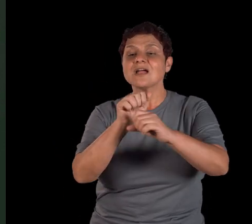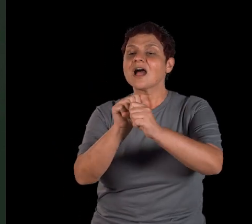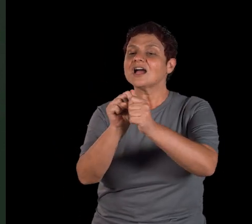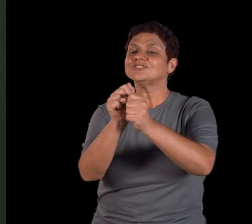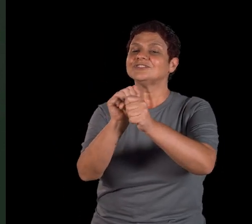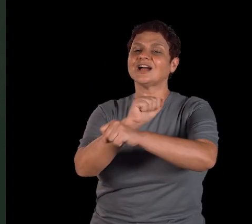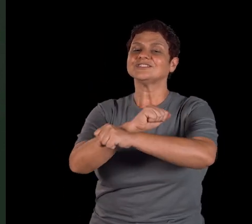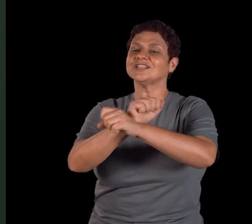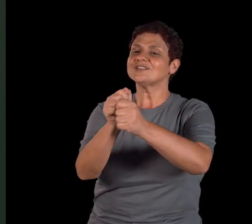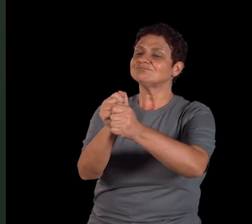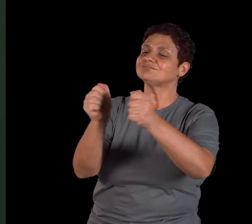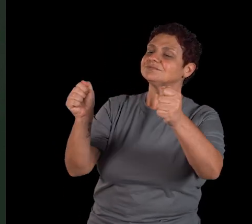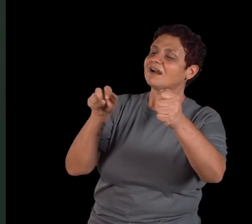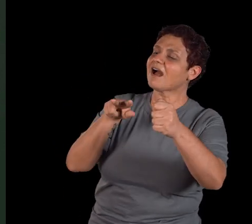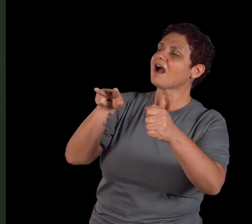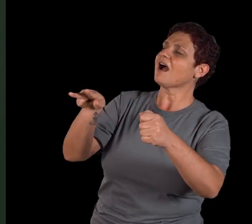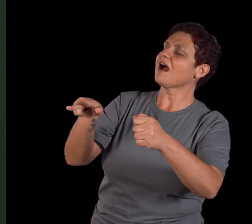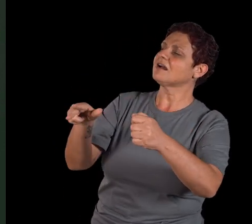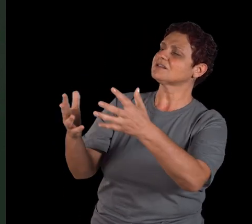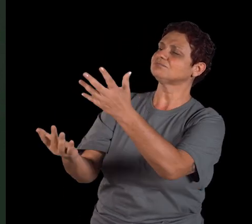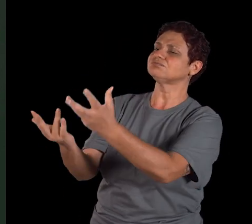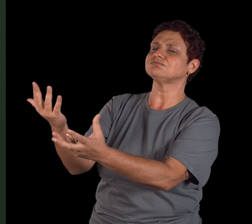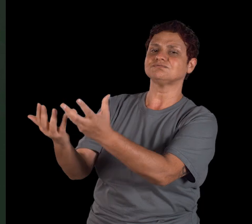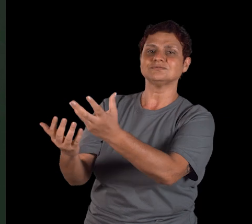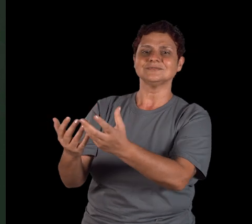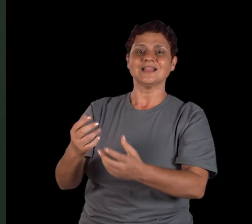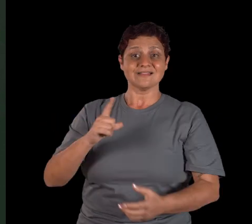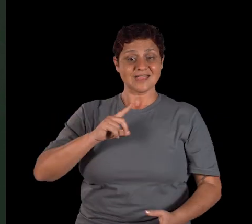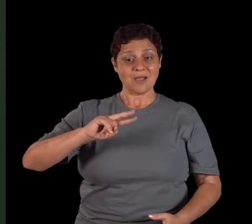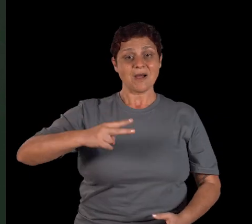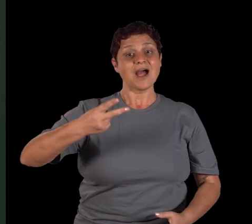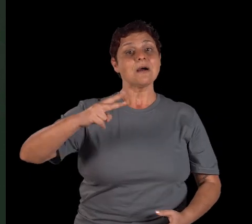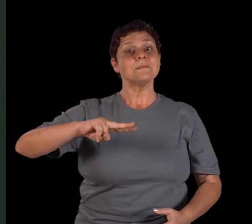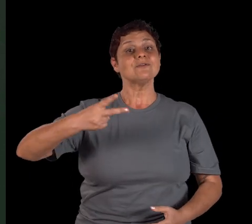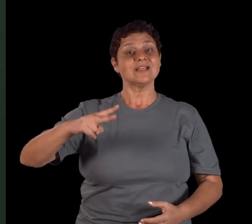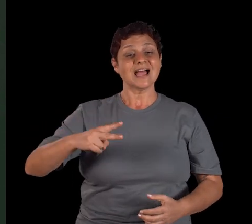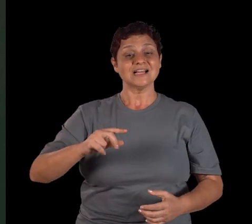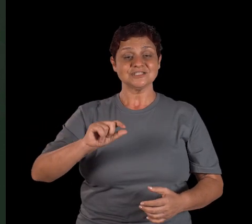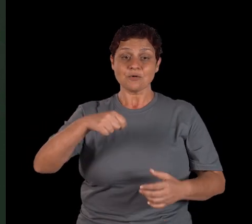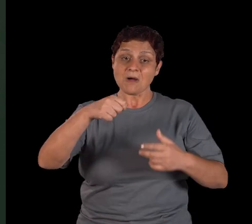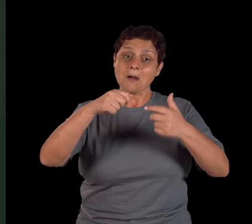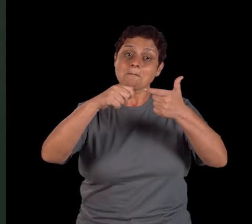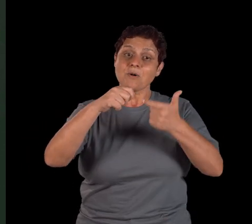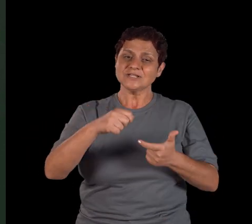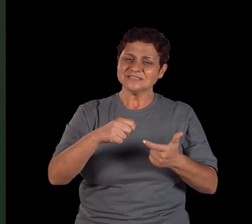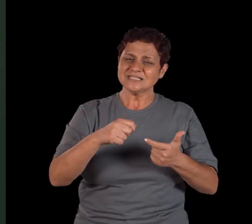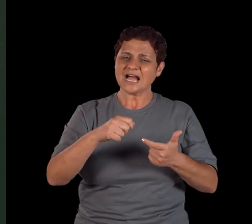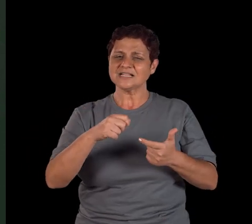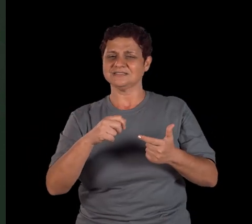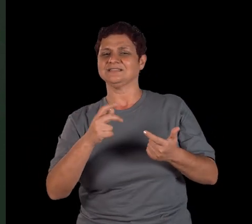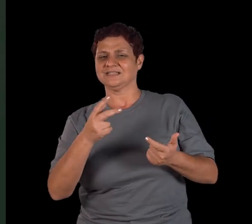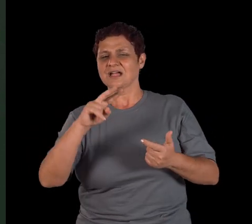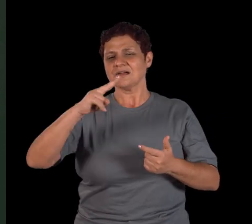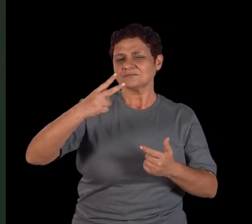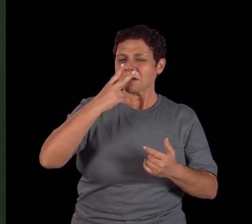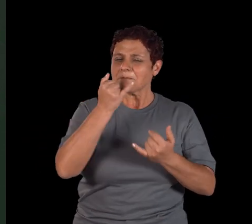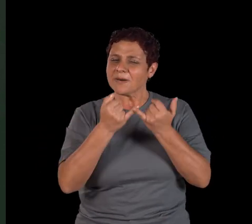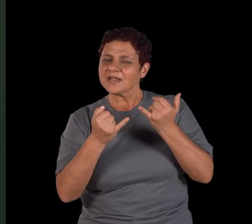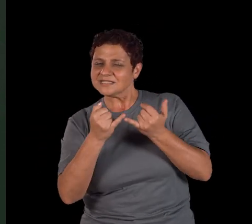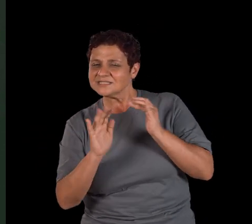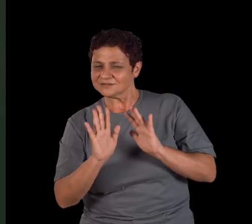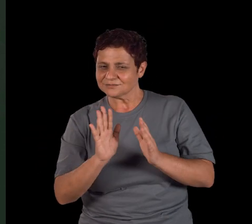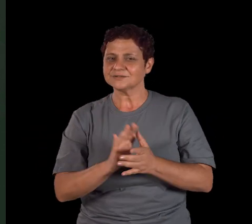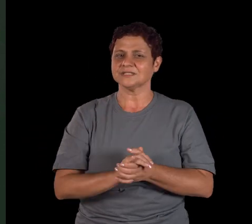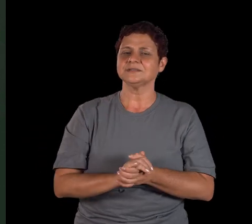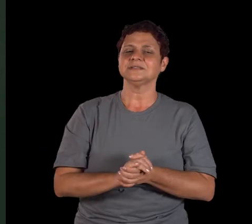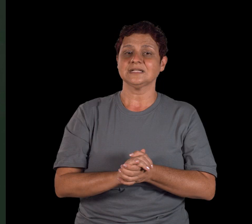em outro lugar. Eu tenho uma ambiguidade, uma polissemia. Polissemia e ambiguidade caminham juntas. Percebe a